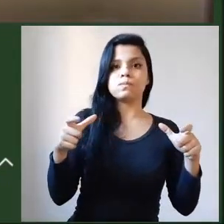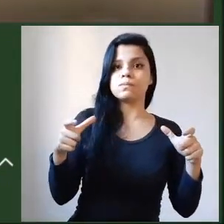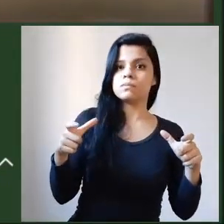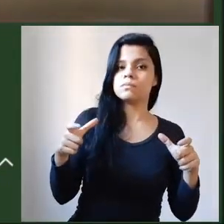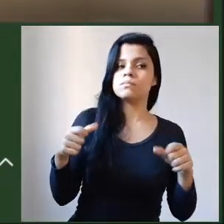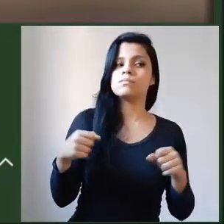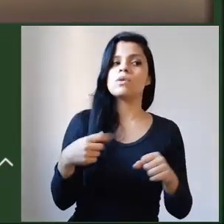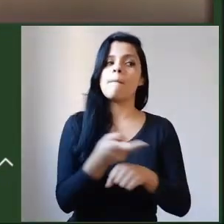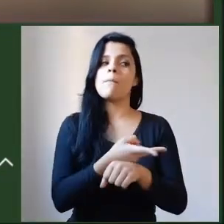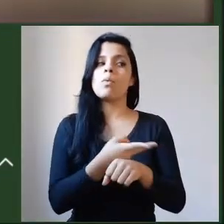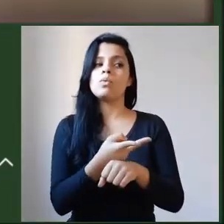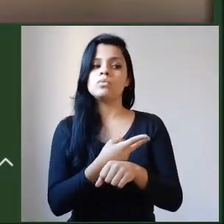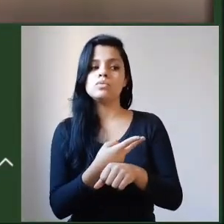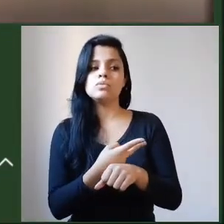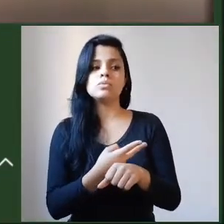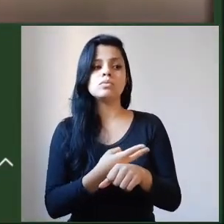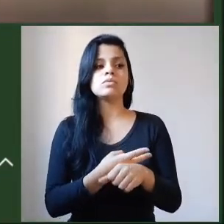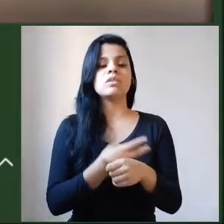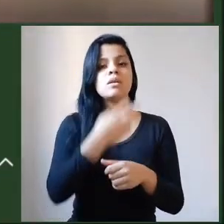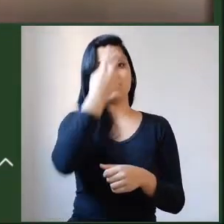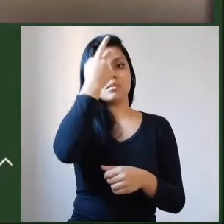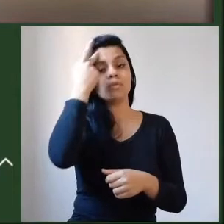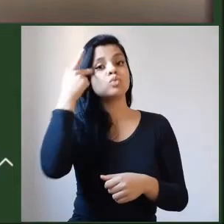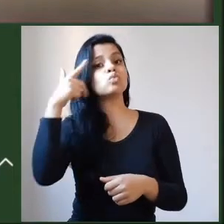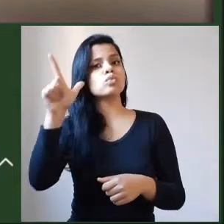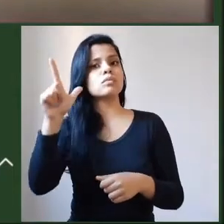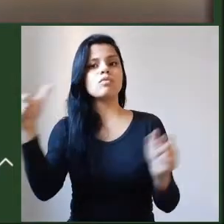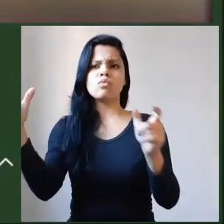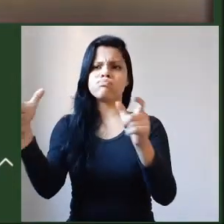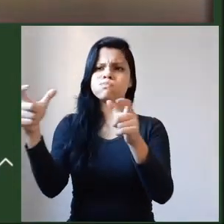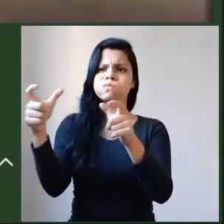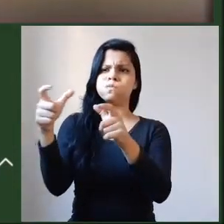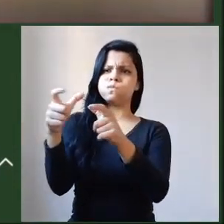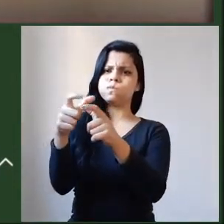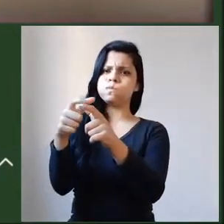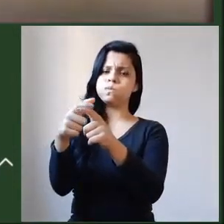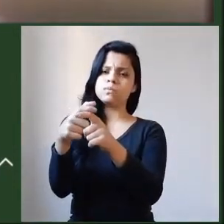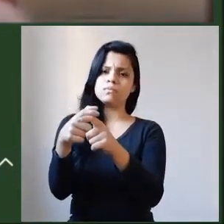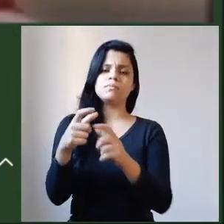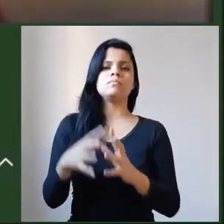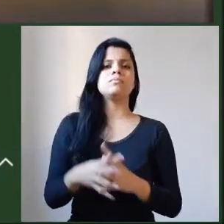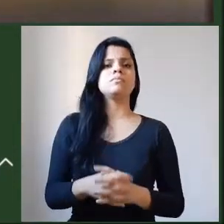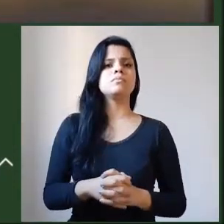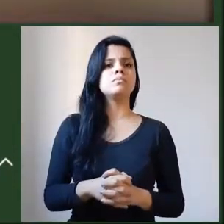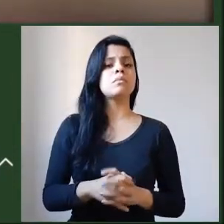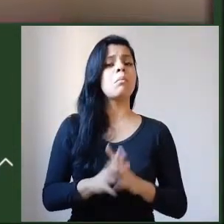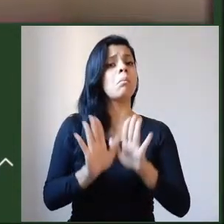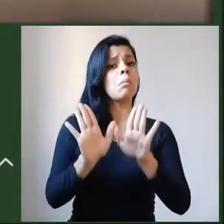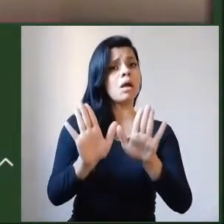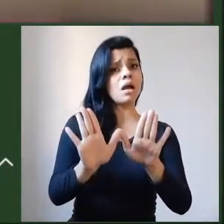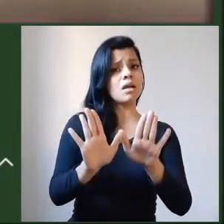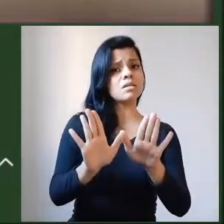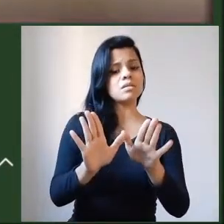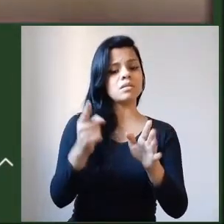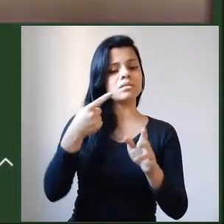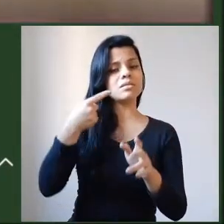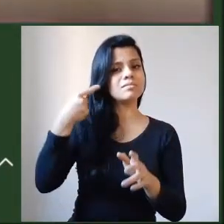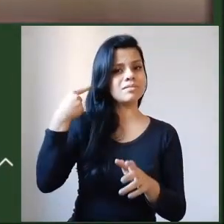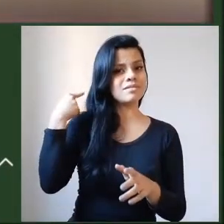mas, por exemplo, essa semana já voltou a aumentar de novo. A gente já teve um ambiente mais cheio,